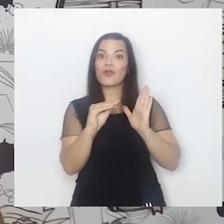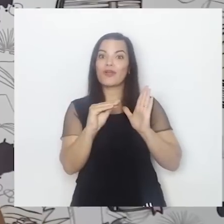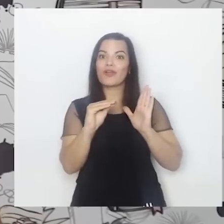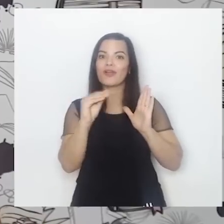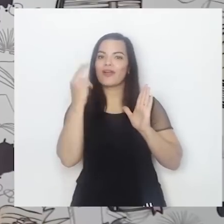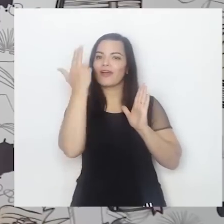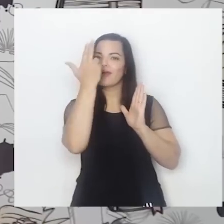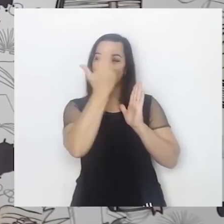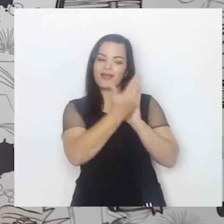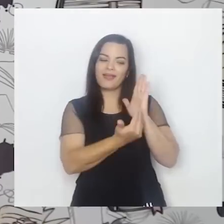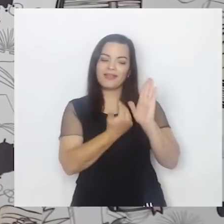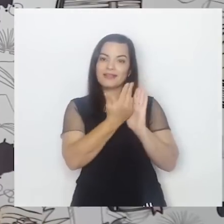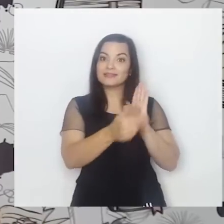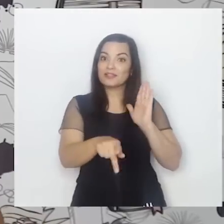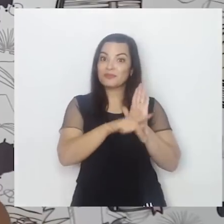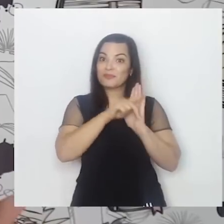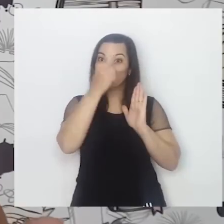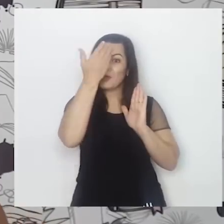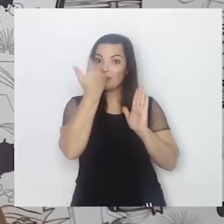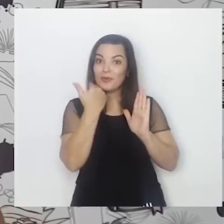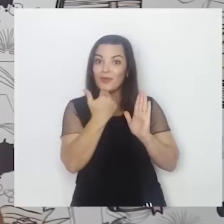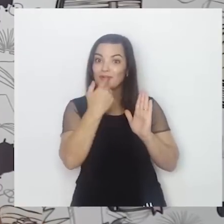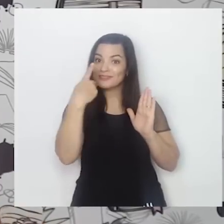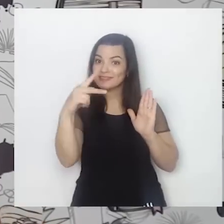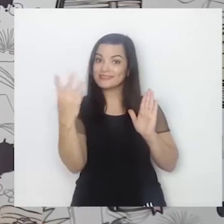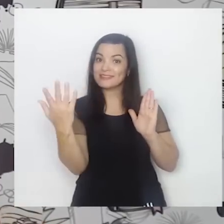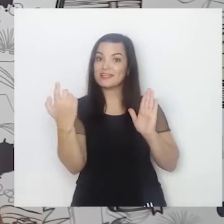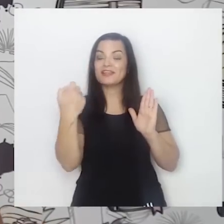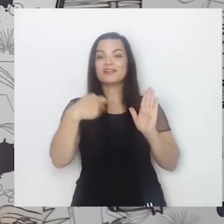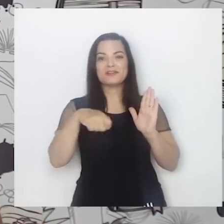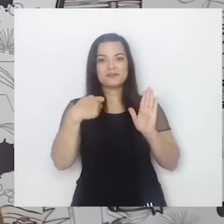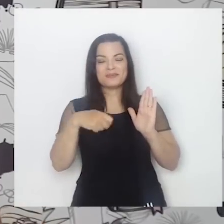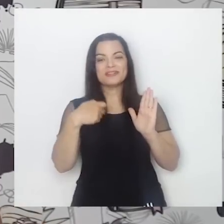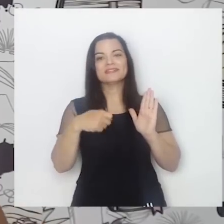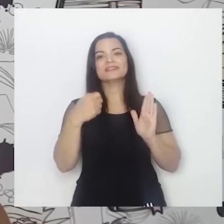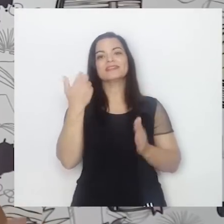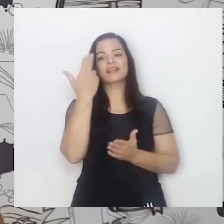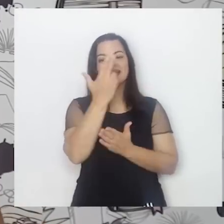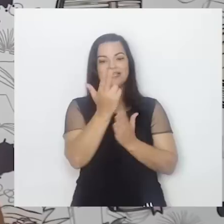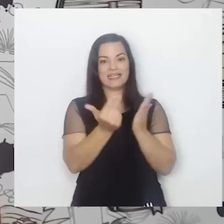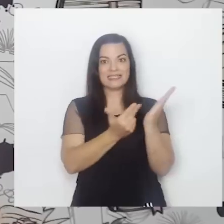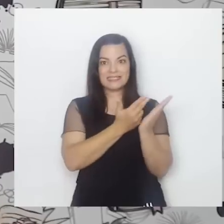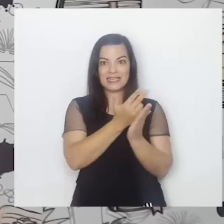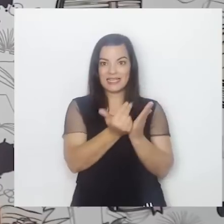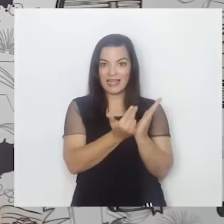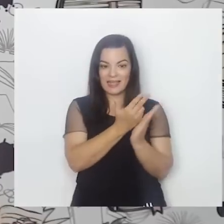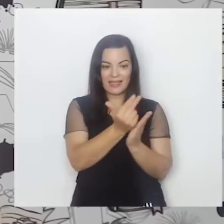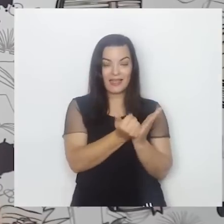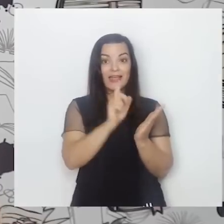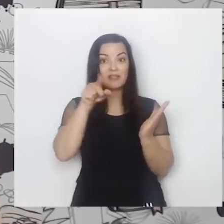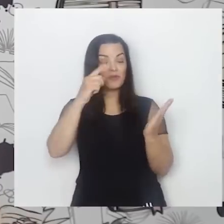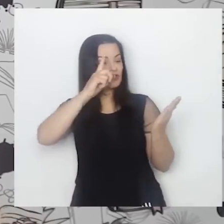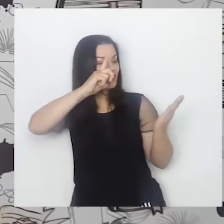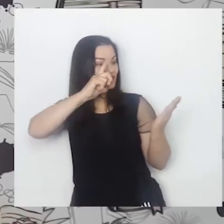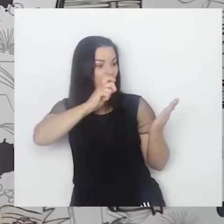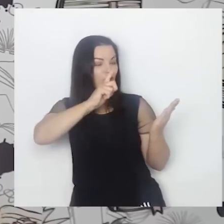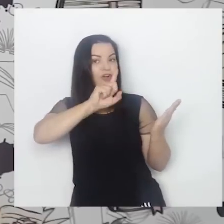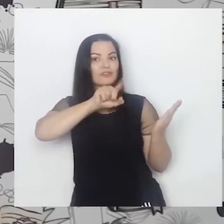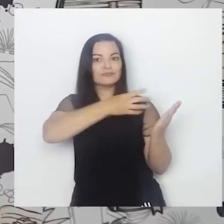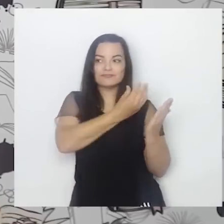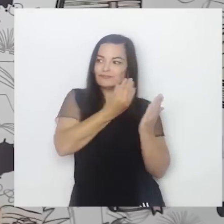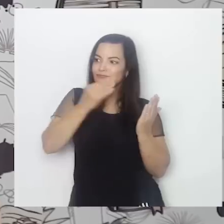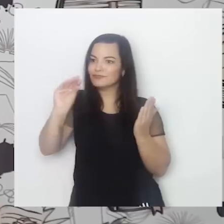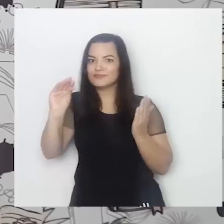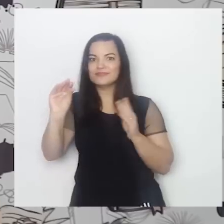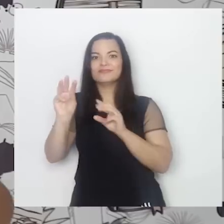o seu autorretrato. Então teria que fazer o desenho, tirar uma foto e postar o arquivo lá no